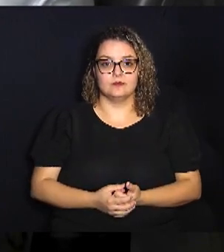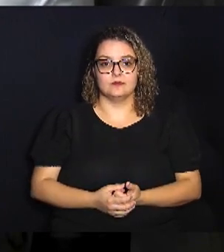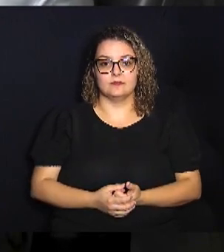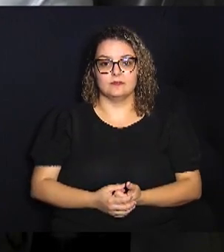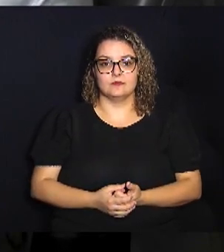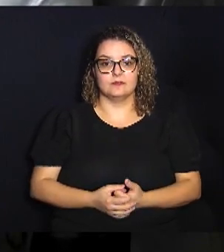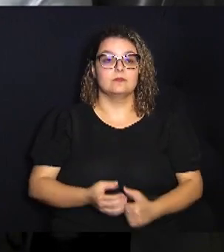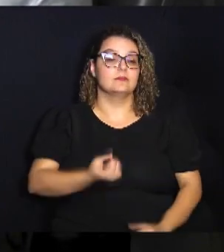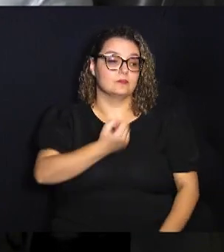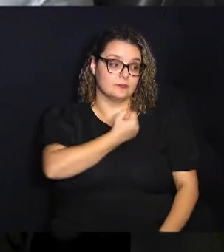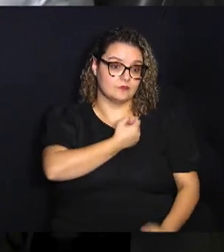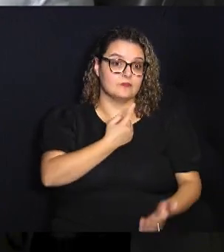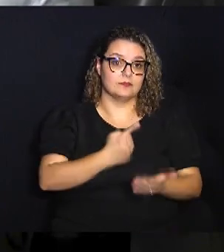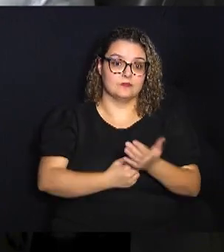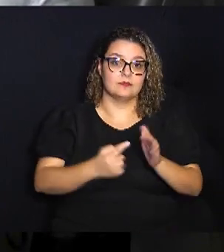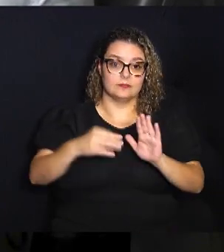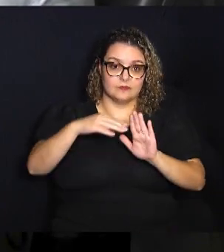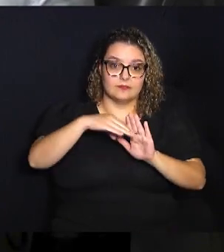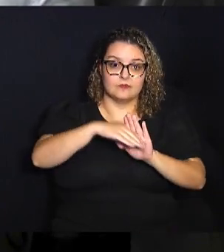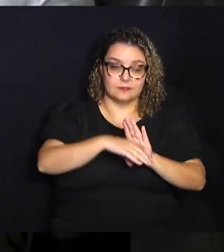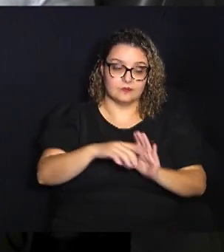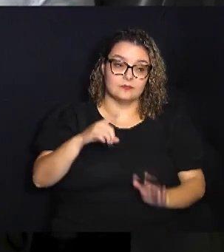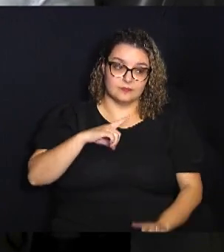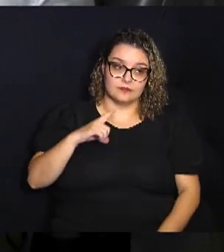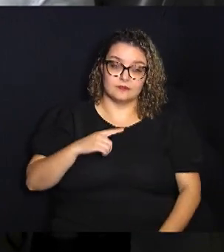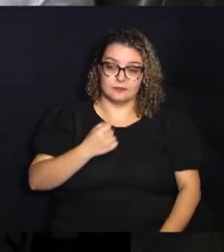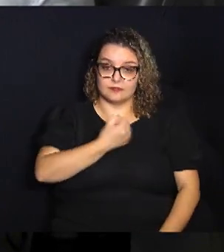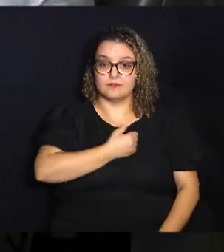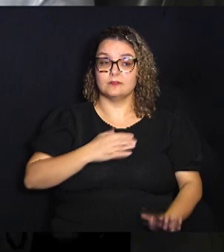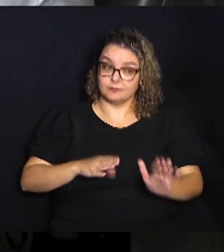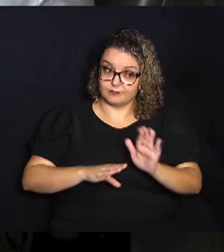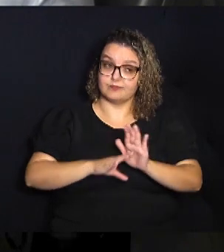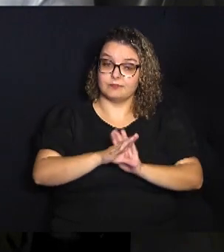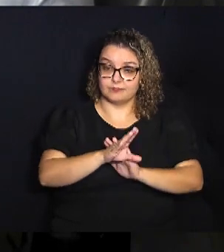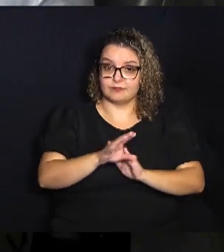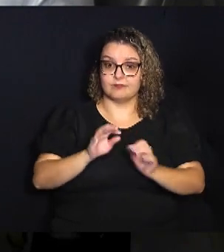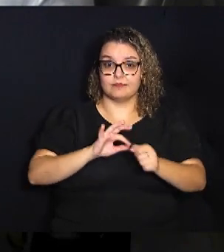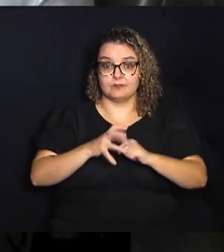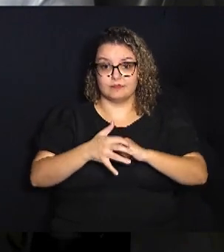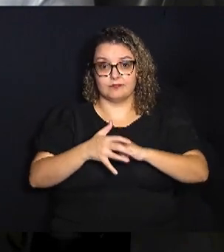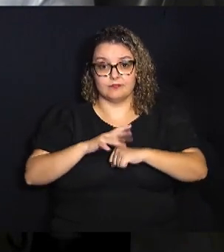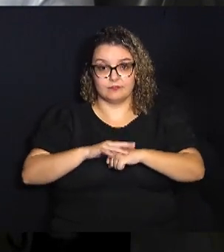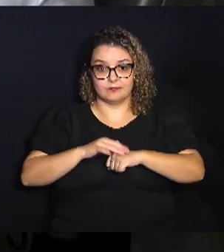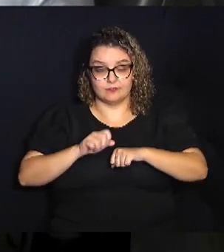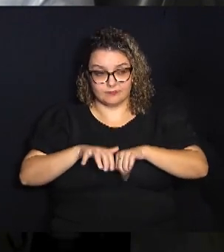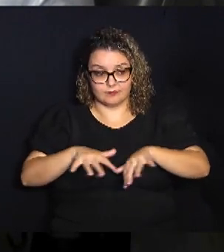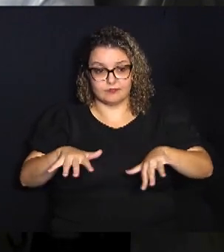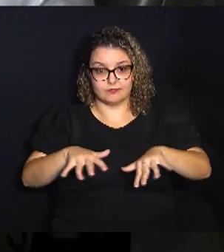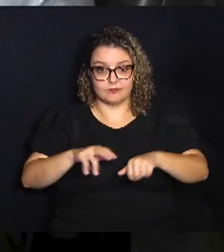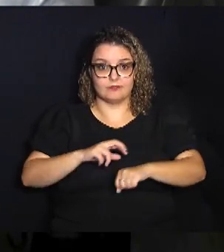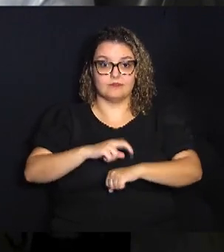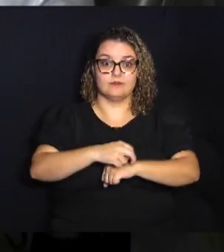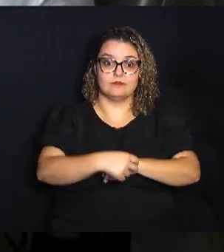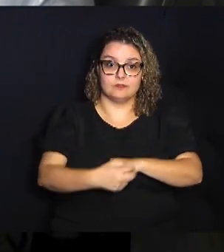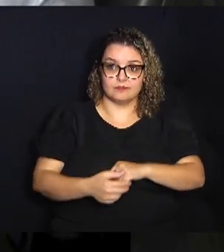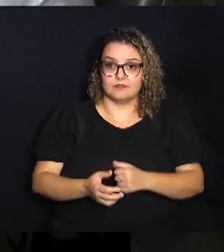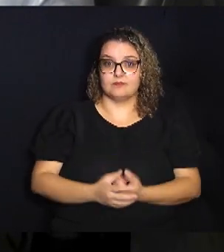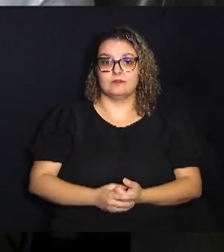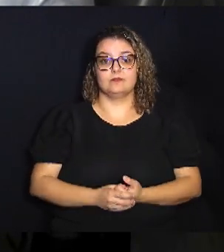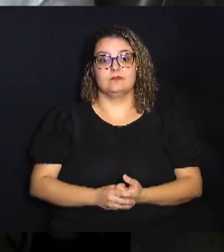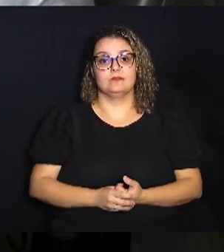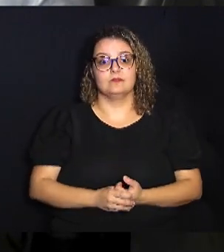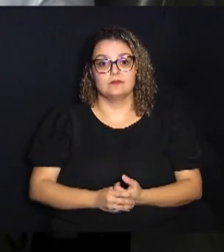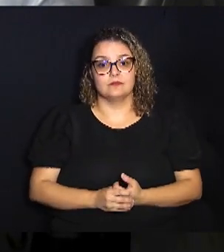frio, isso vai baixando, mas a gente teve números altíssimos aí da pandemia de dengue na cidade. Também tem a